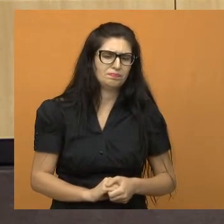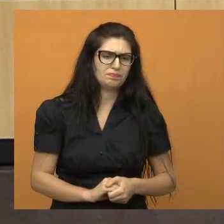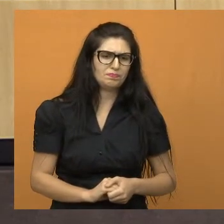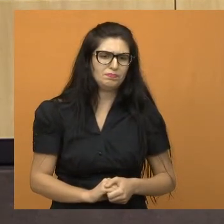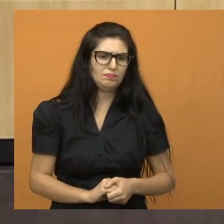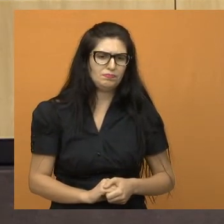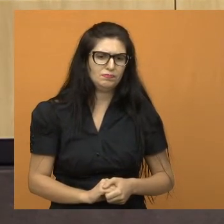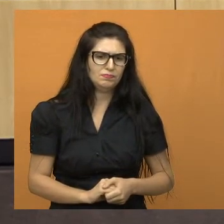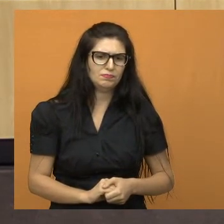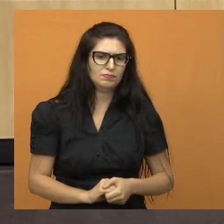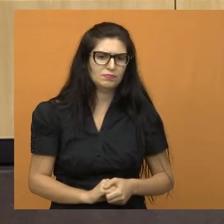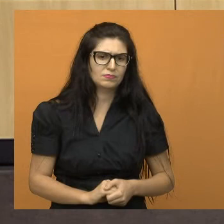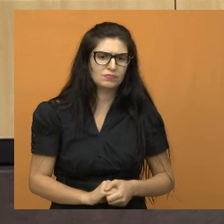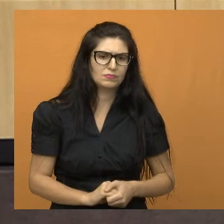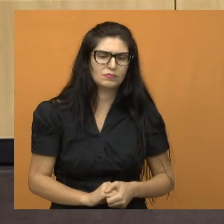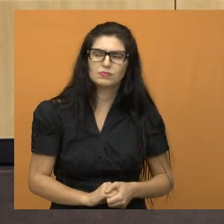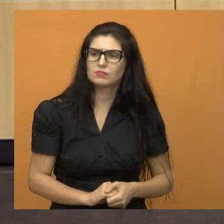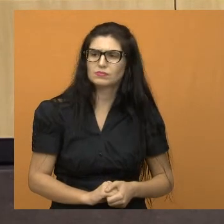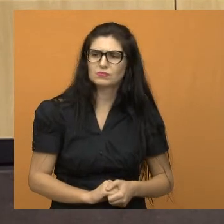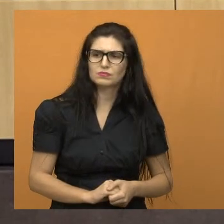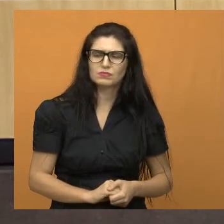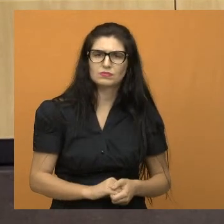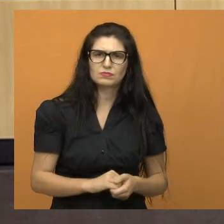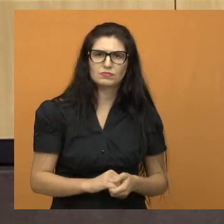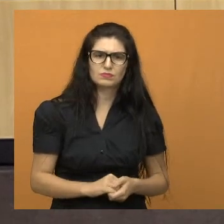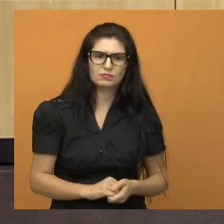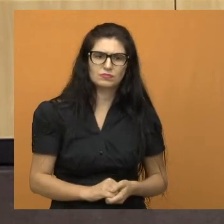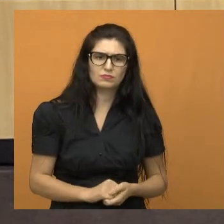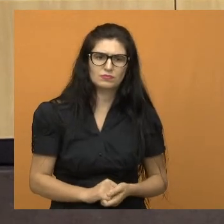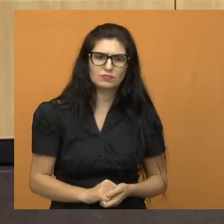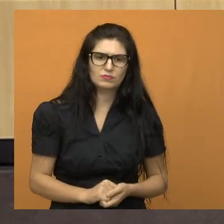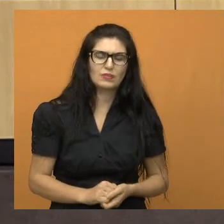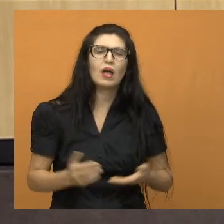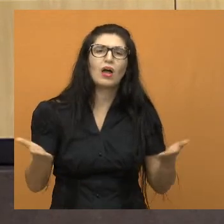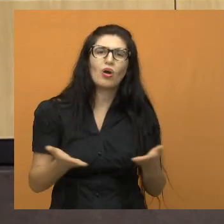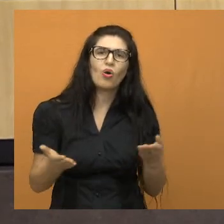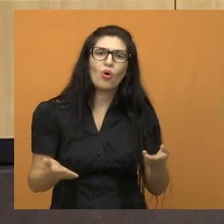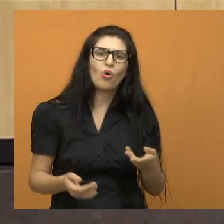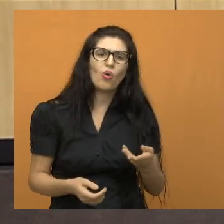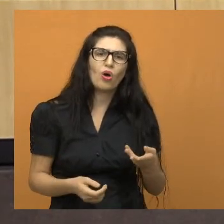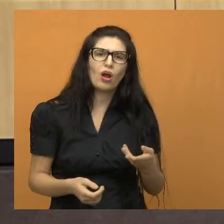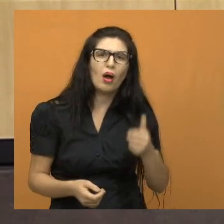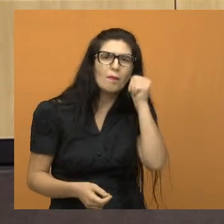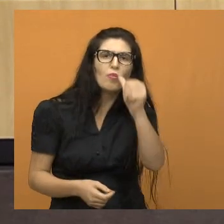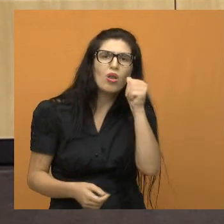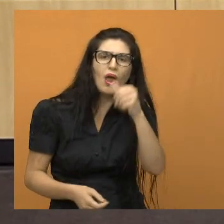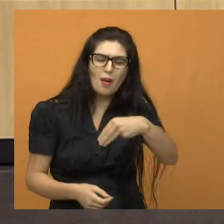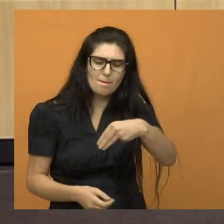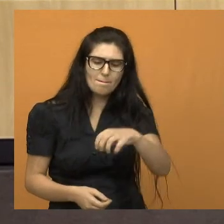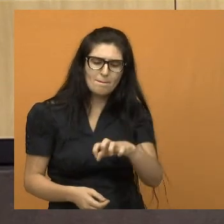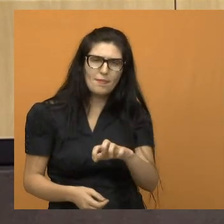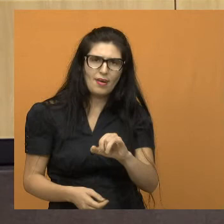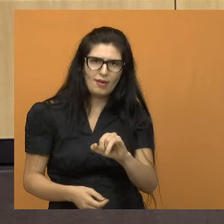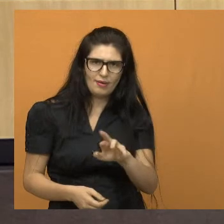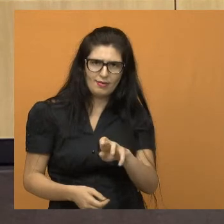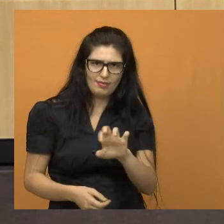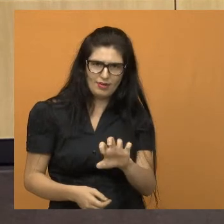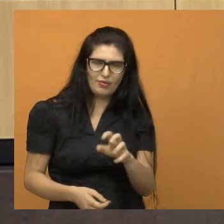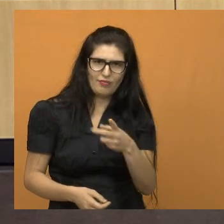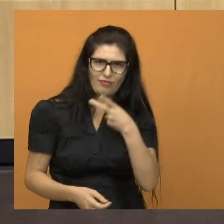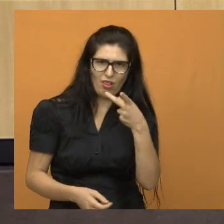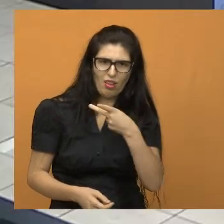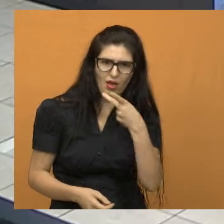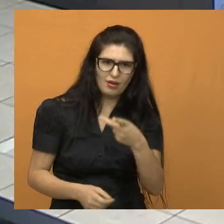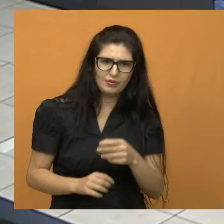Nós faremos a consideração da... Como é que é o seu nome? Meire. Oi? Meire. Da Meire.